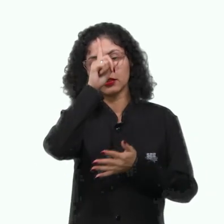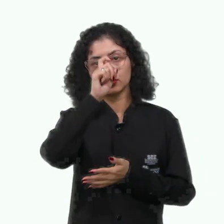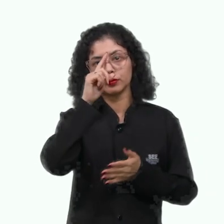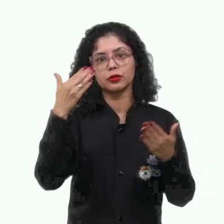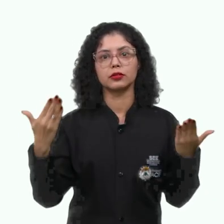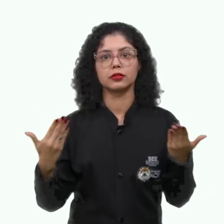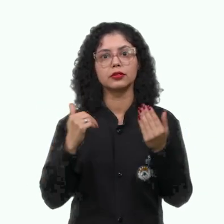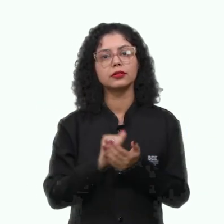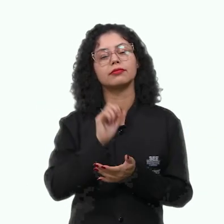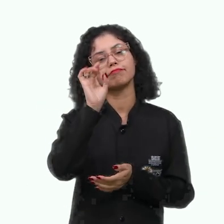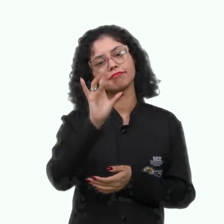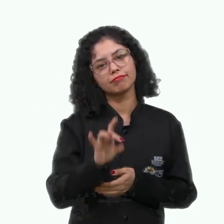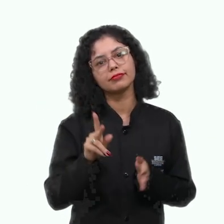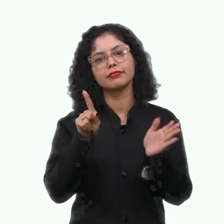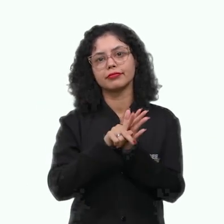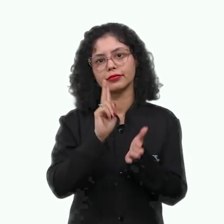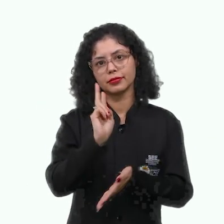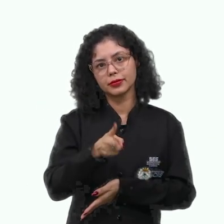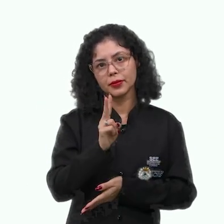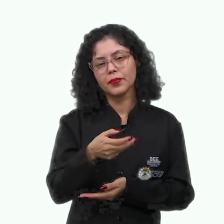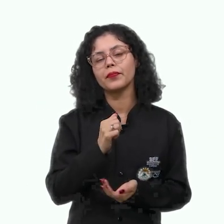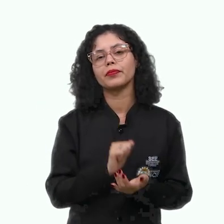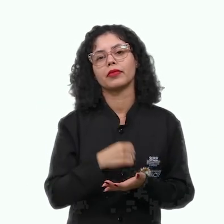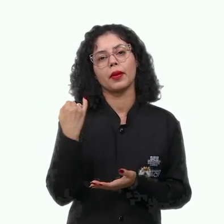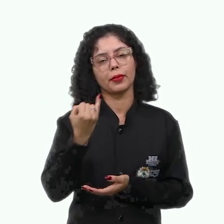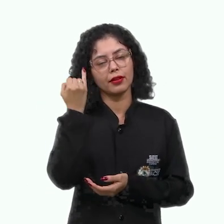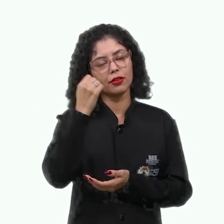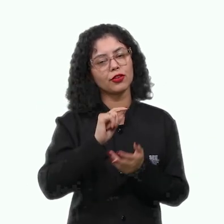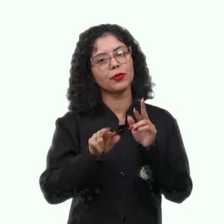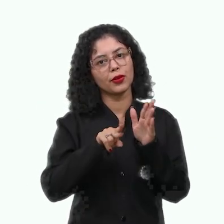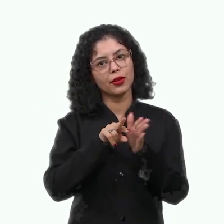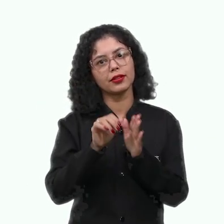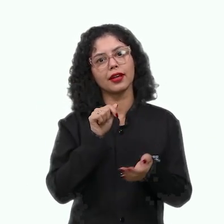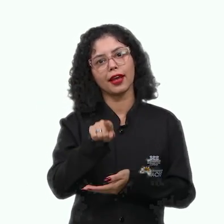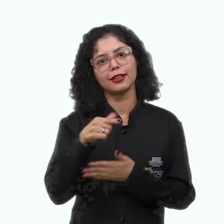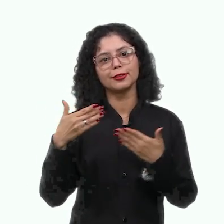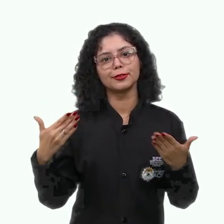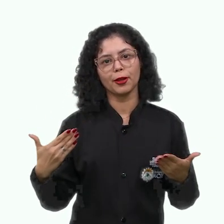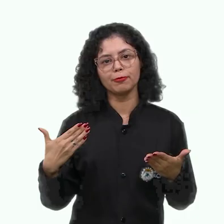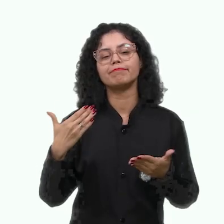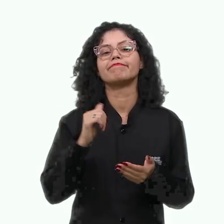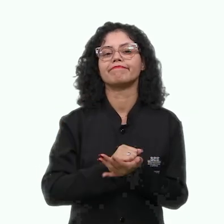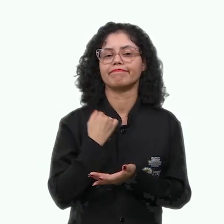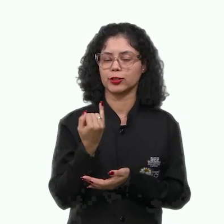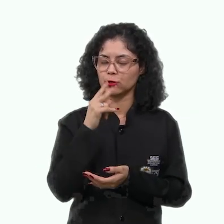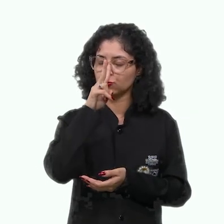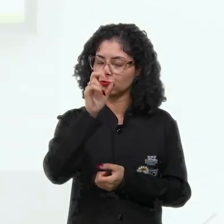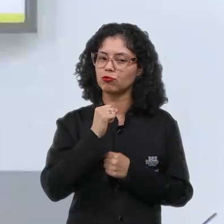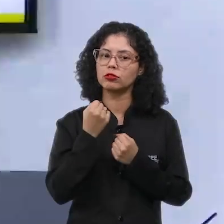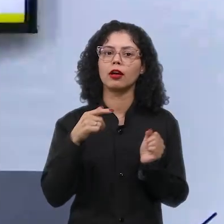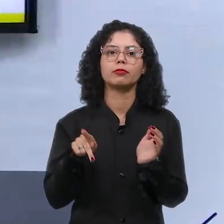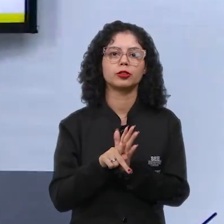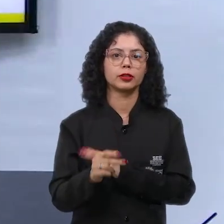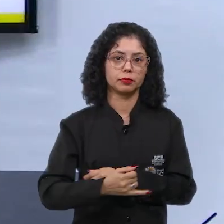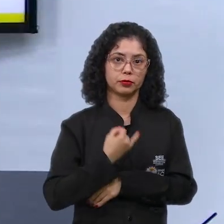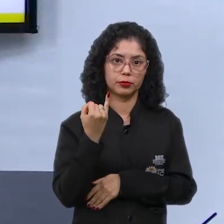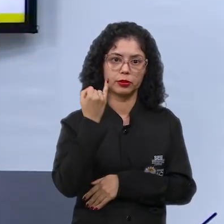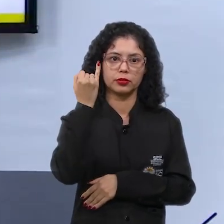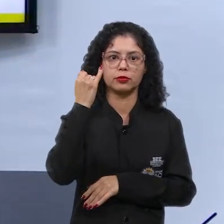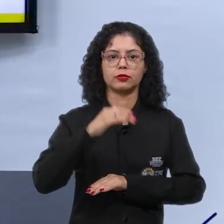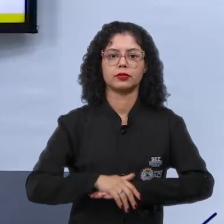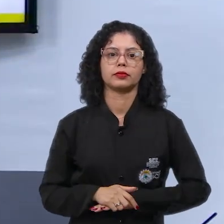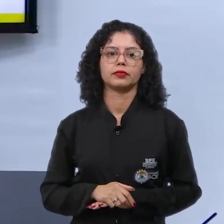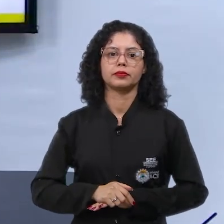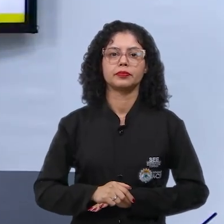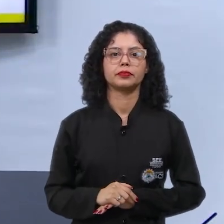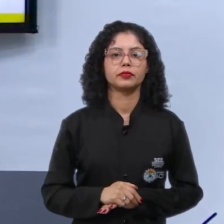dependem cada vez mais de soluções biológicas. Então, esses aí são os pontos muito fortes de ela ser tão